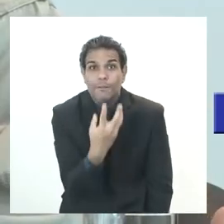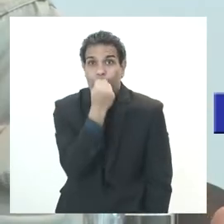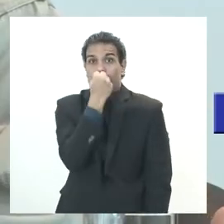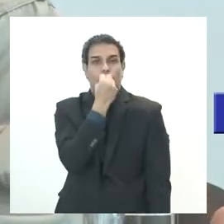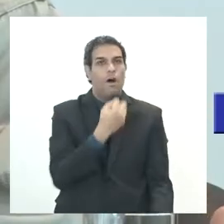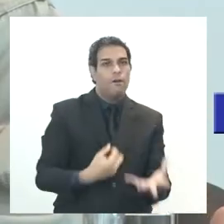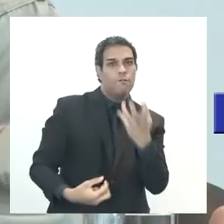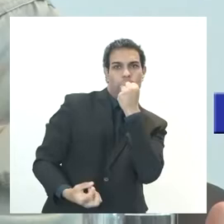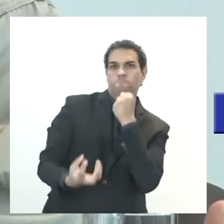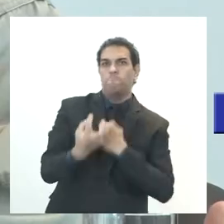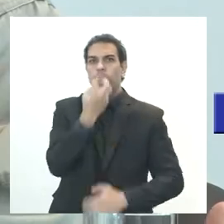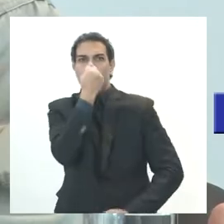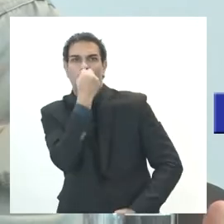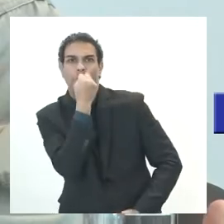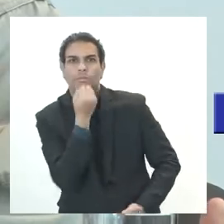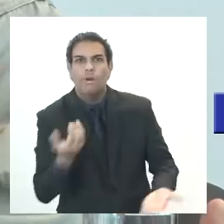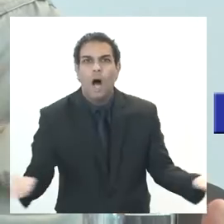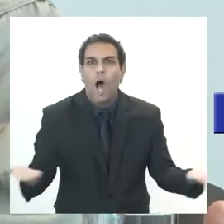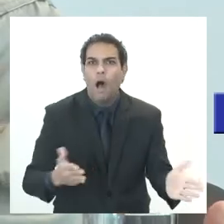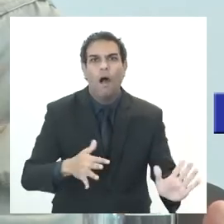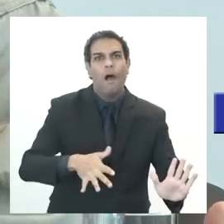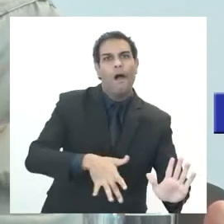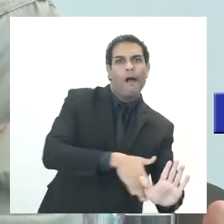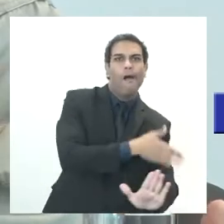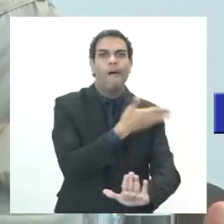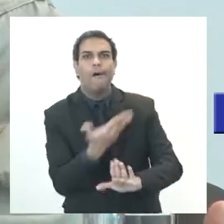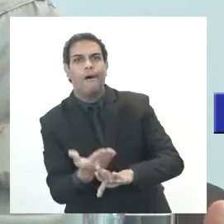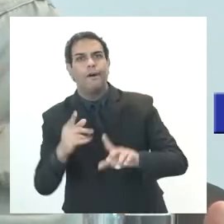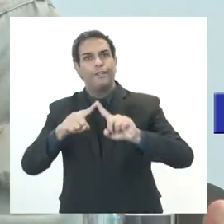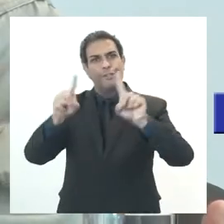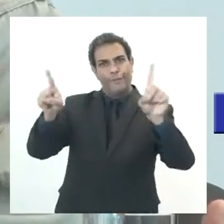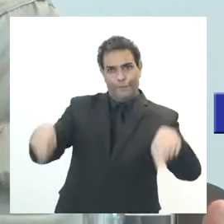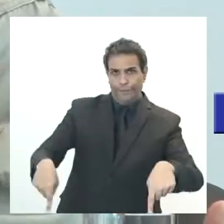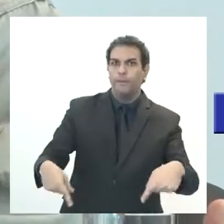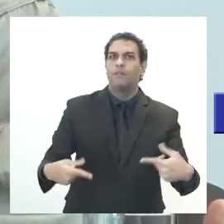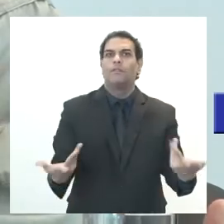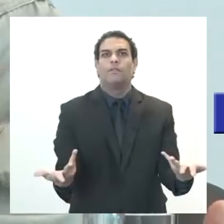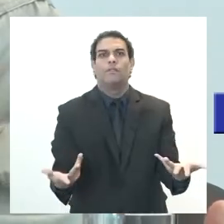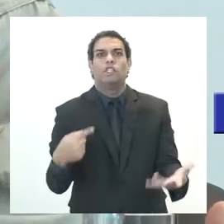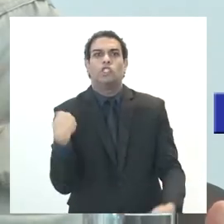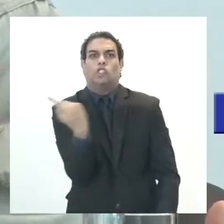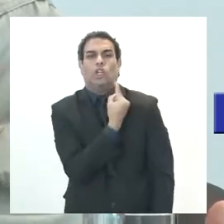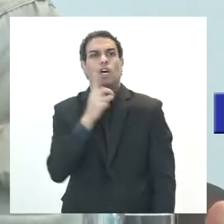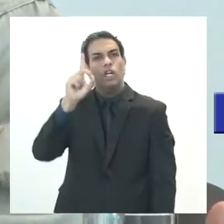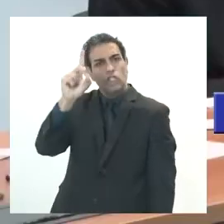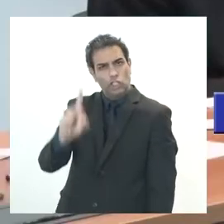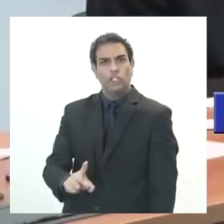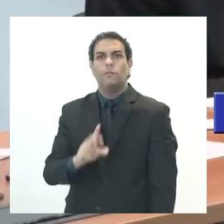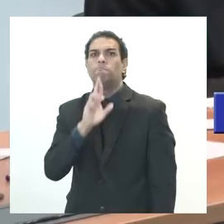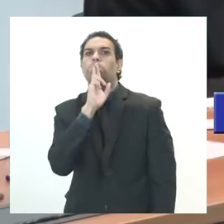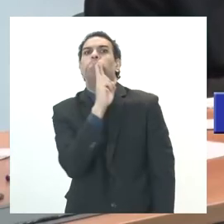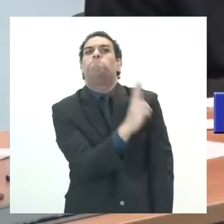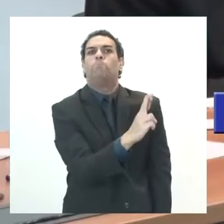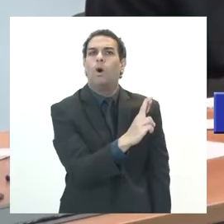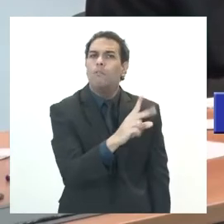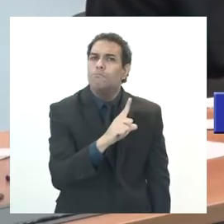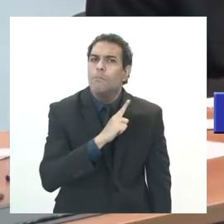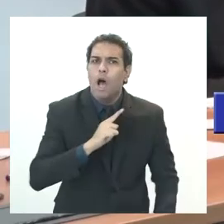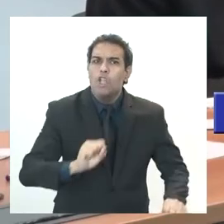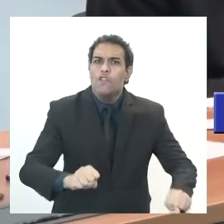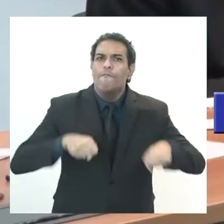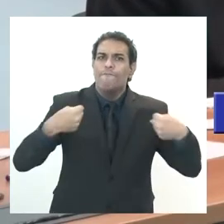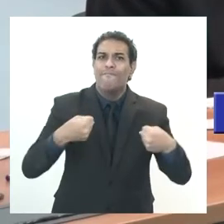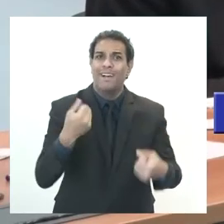conta estar nós estamos passando por isso sendo servidores apesar de ser Letícia temos direito a resposta direito à ampla defesa